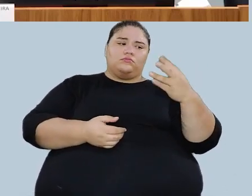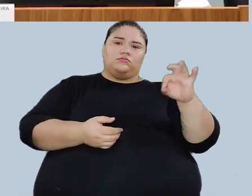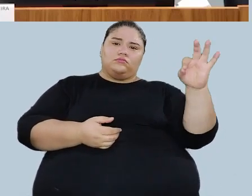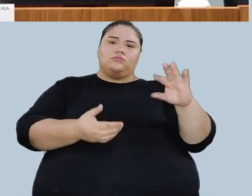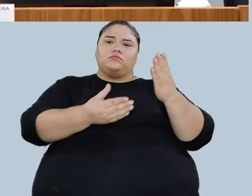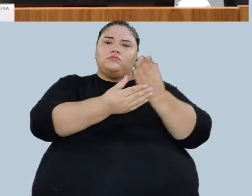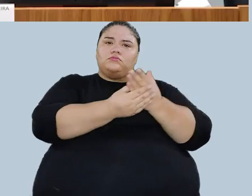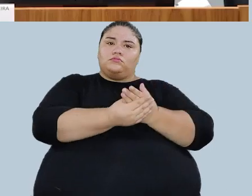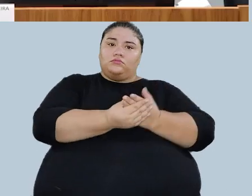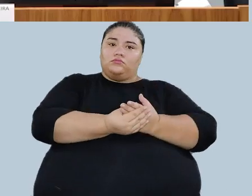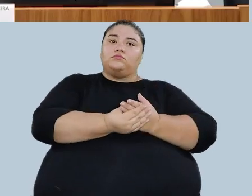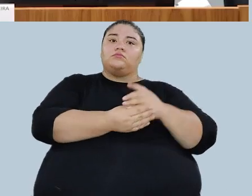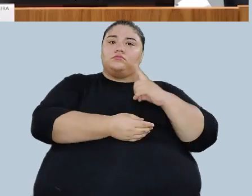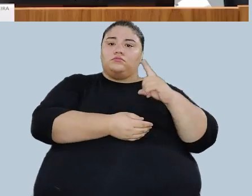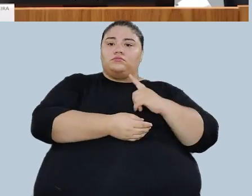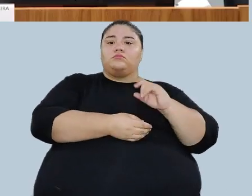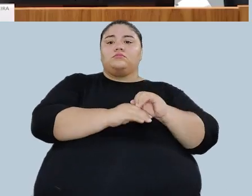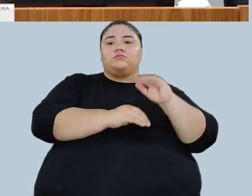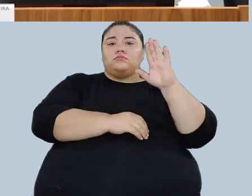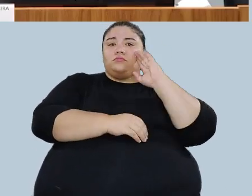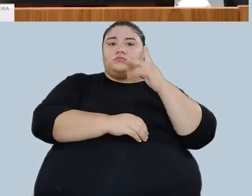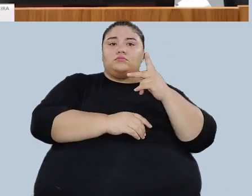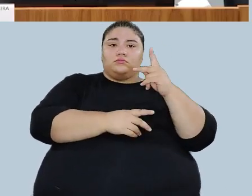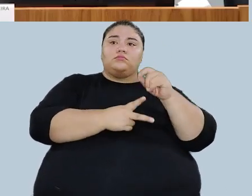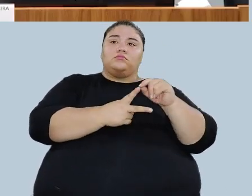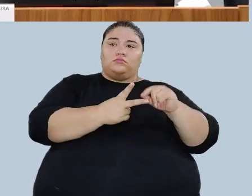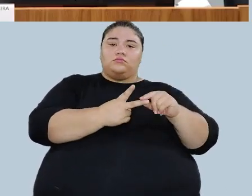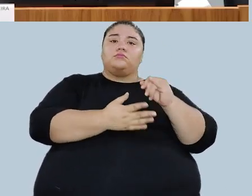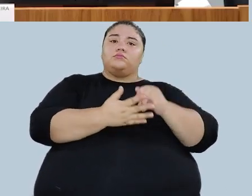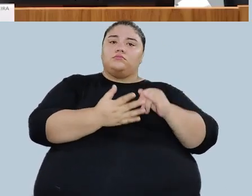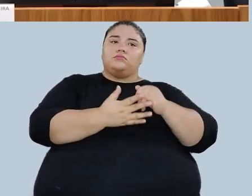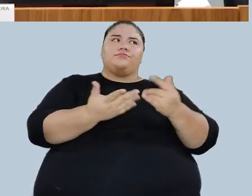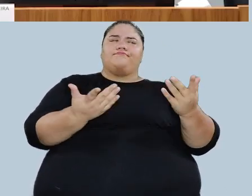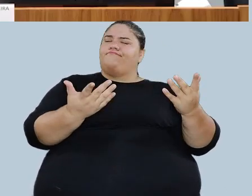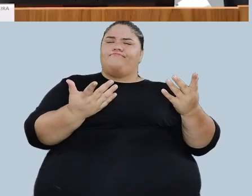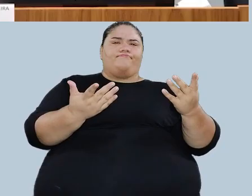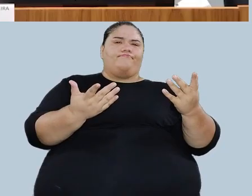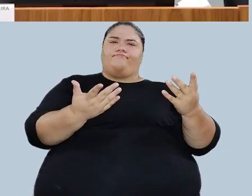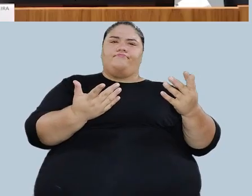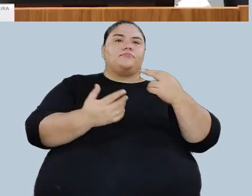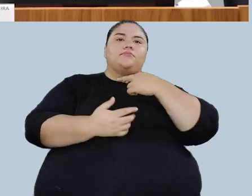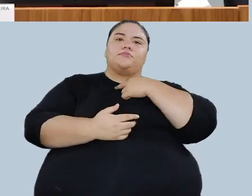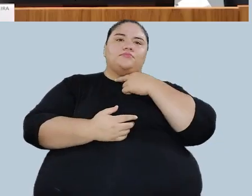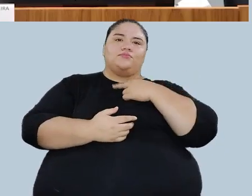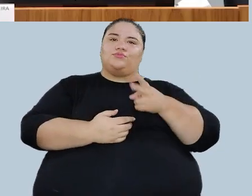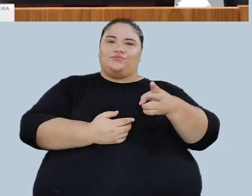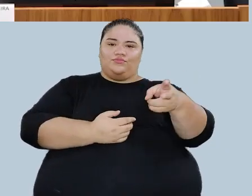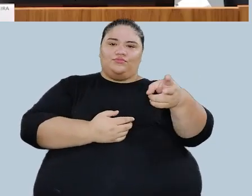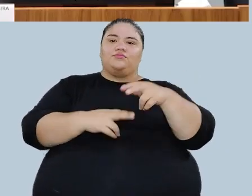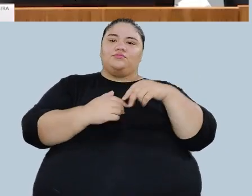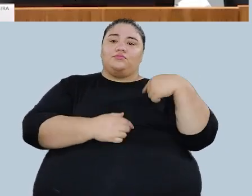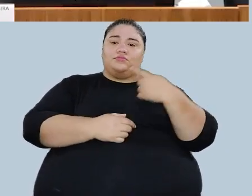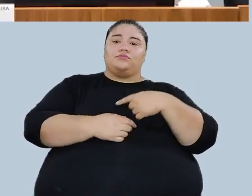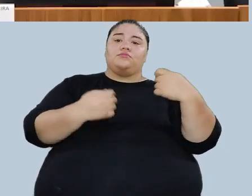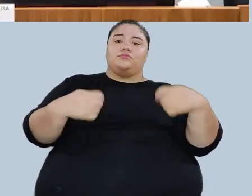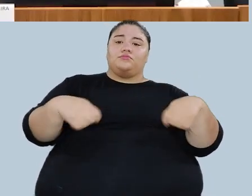dos processos que estão em curso aqui são de PIS e COFINS. Isso é uma aberração, isso não pode continuar. Nós precisamos realmente,